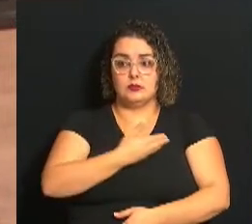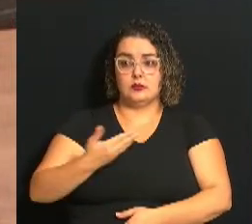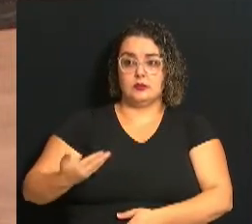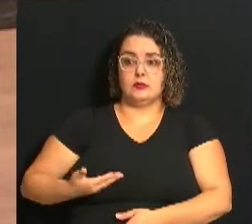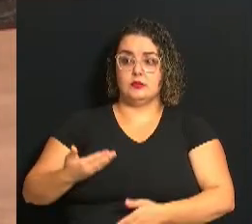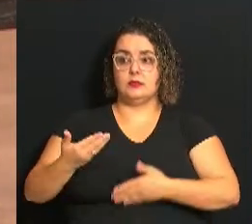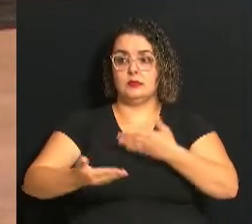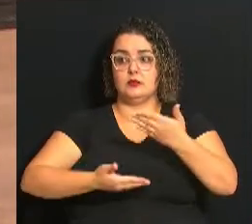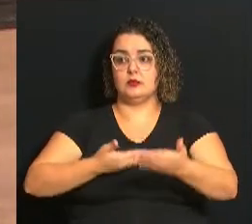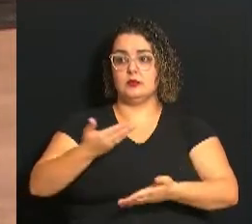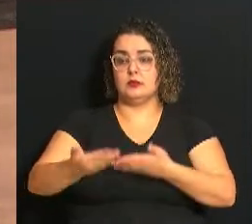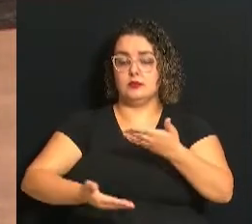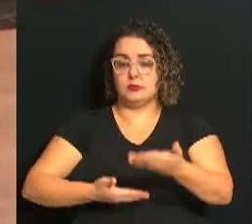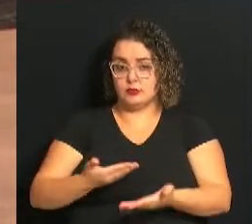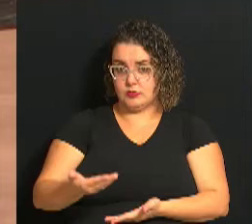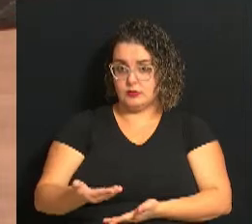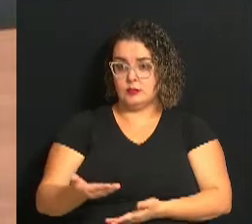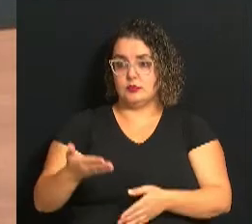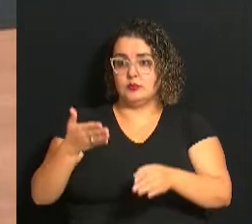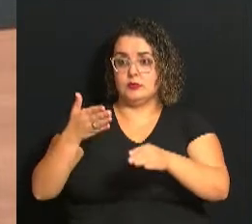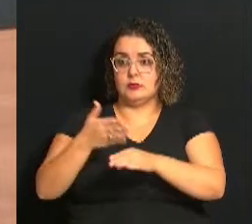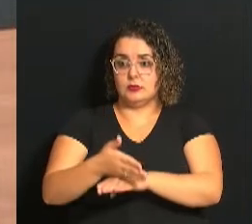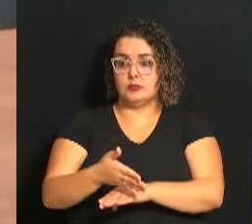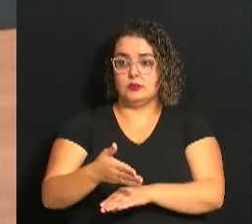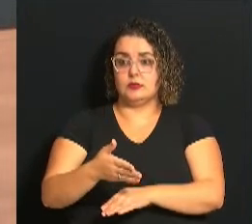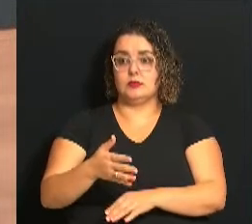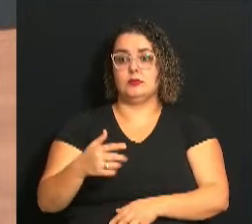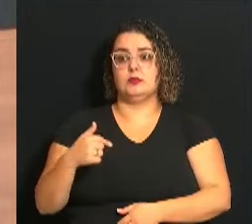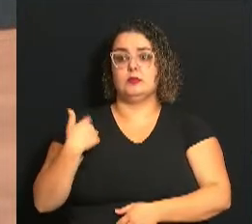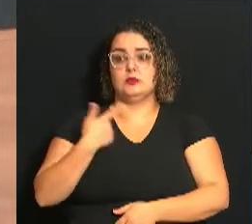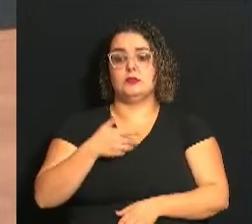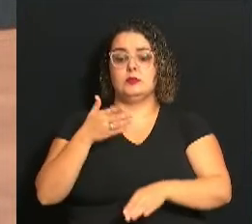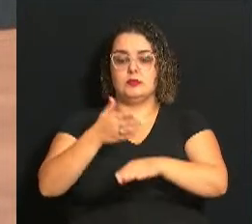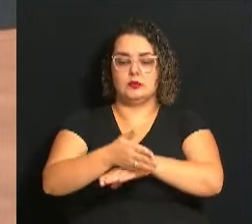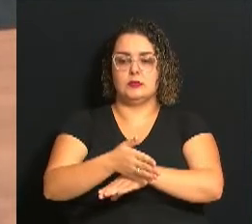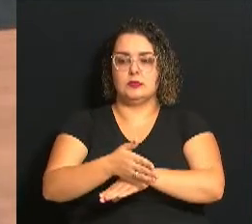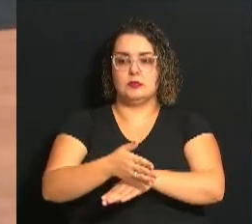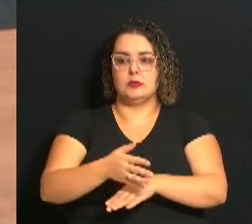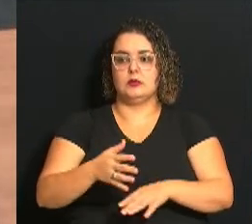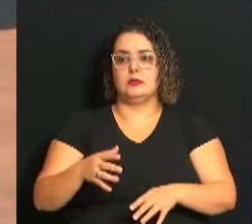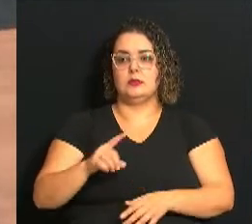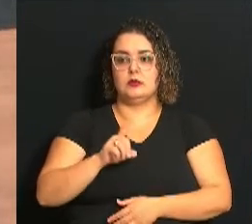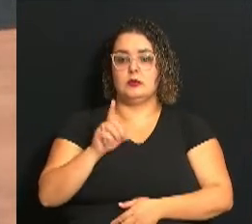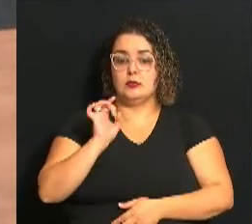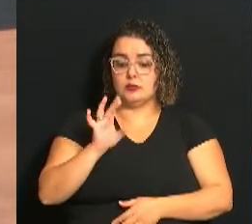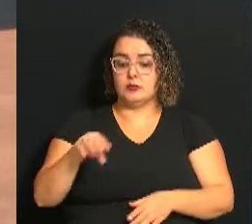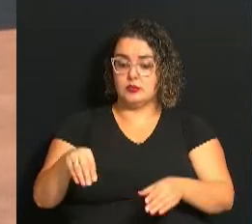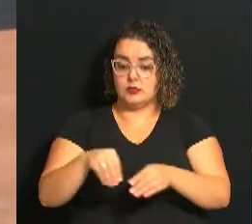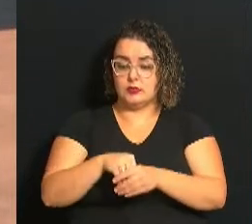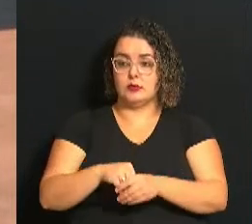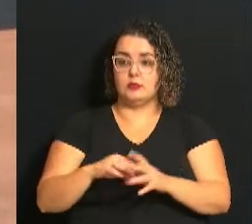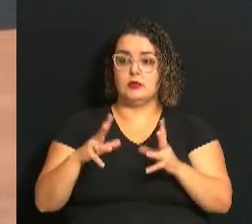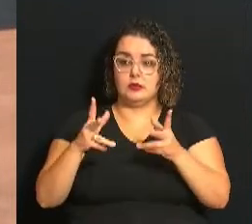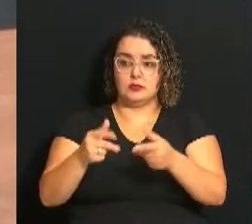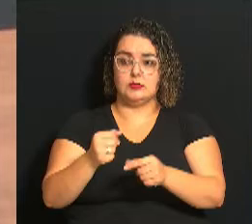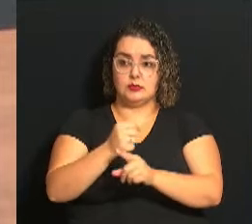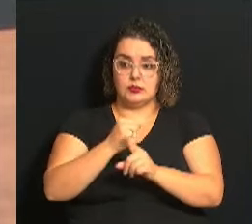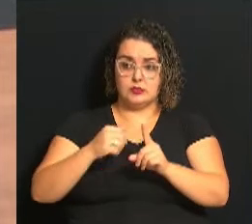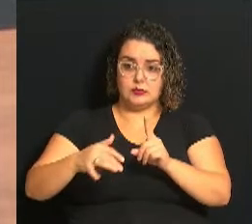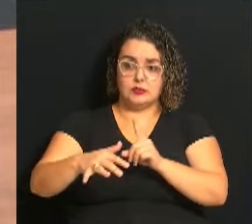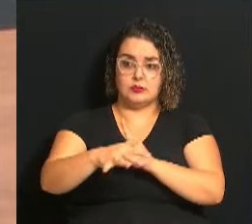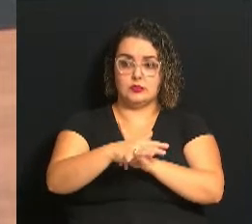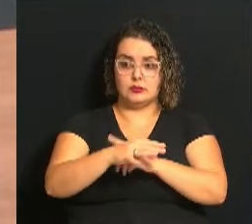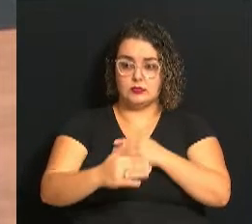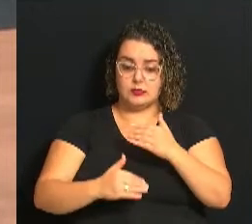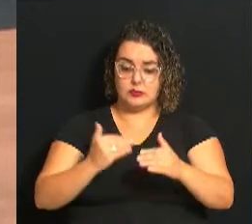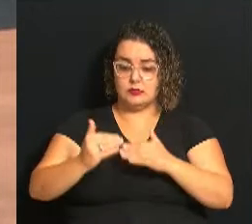Tá? O nosso pleito é que agora esse banco de dados seja acessível não só a funcionários internos, mas toda a sociedade aí que vem